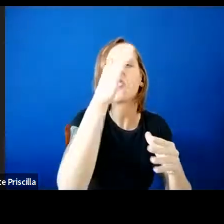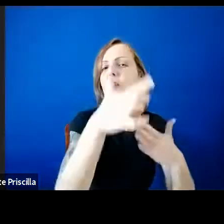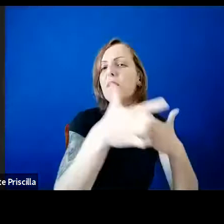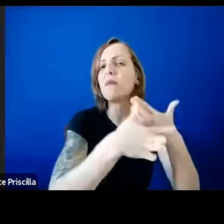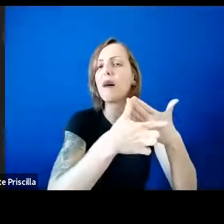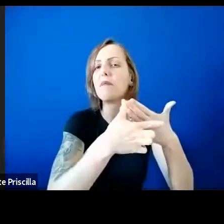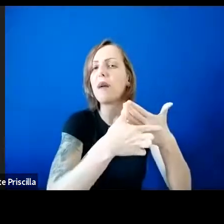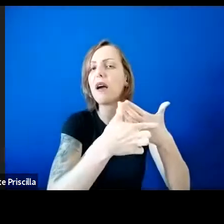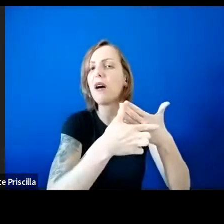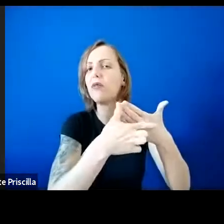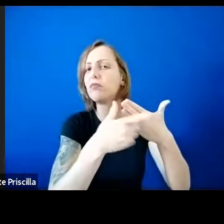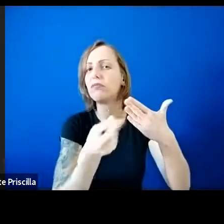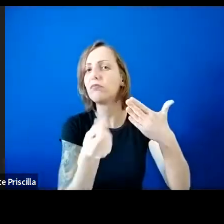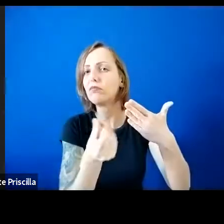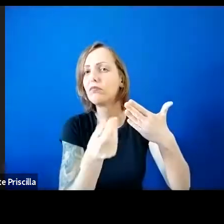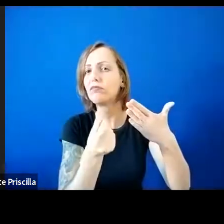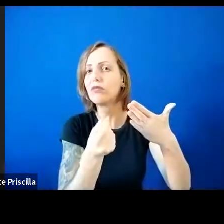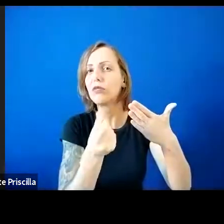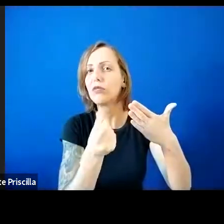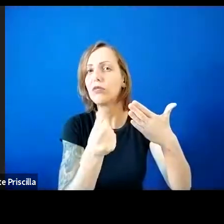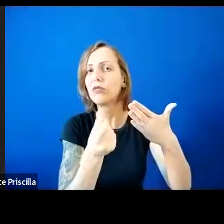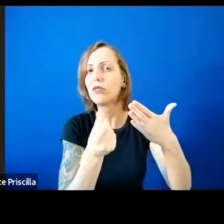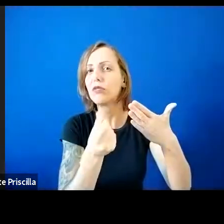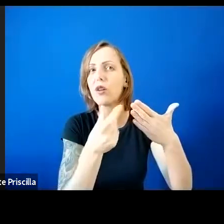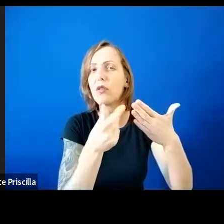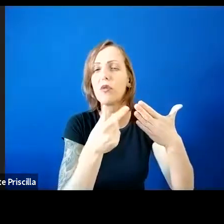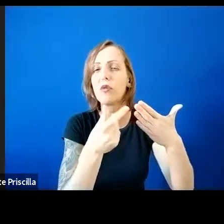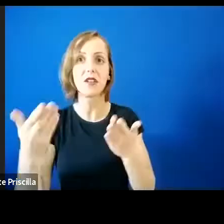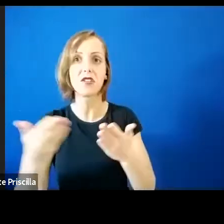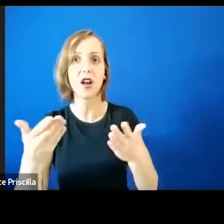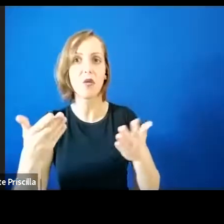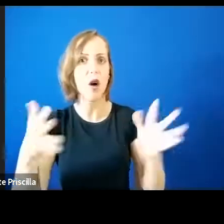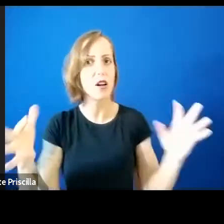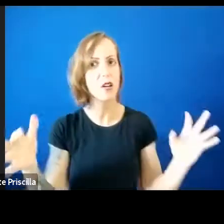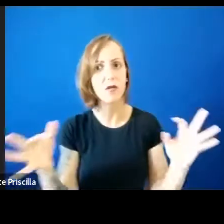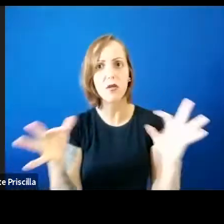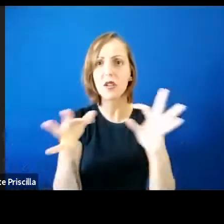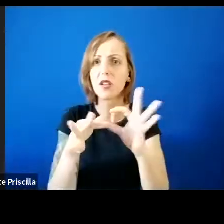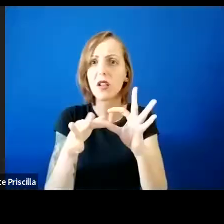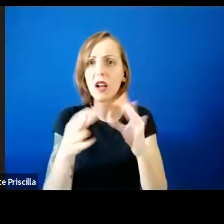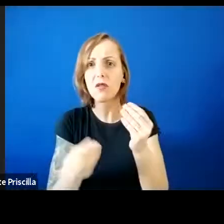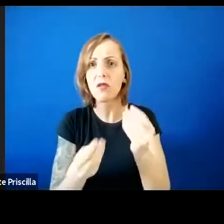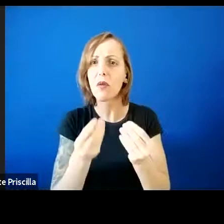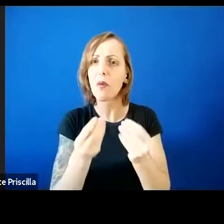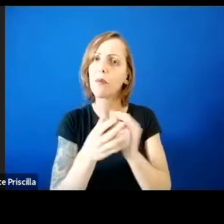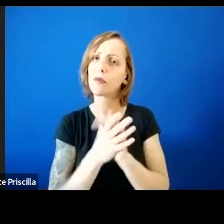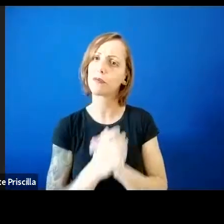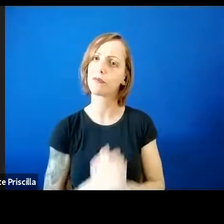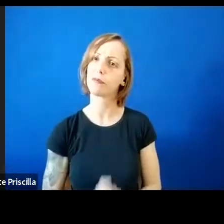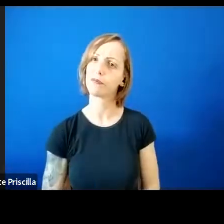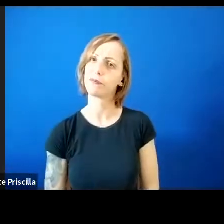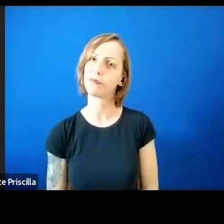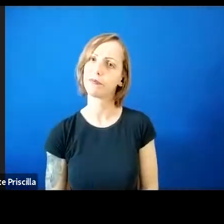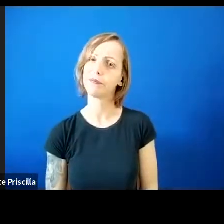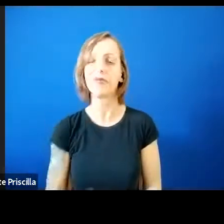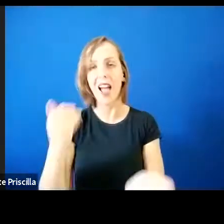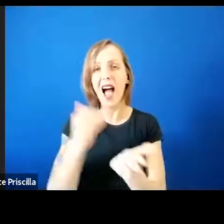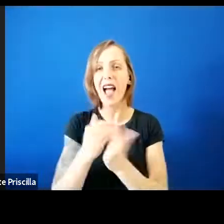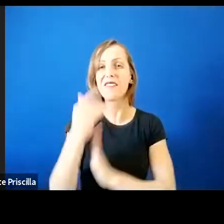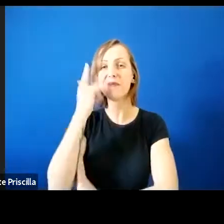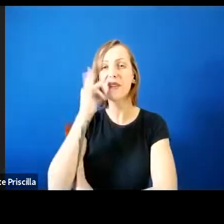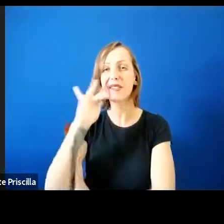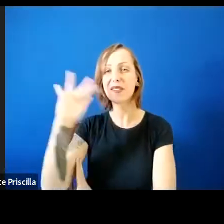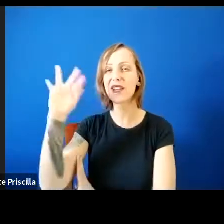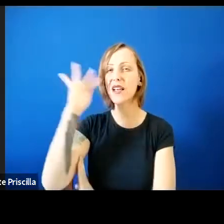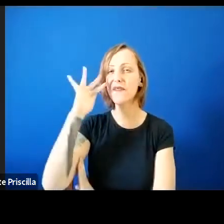esperançar, né? Do semear, das sementes, né? Aí eu começo a refletir aqui, a pensar,